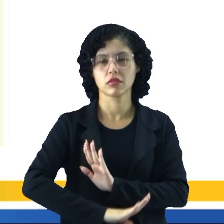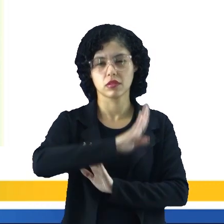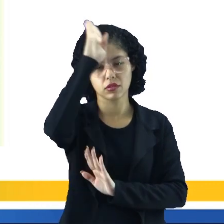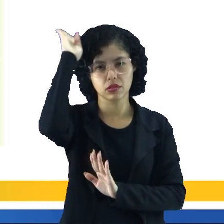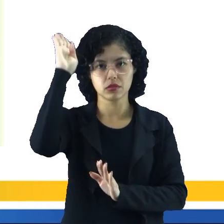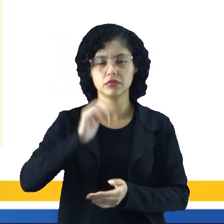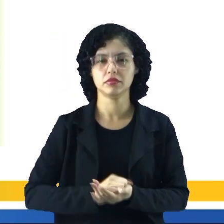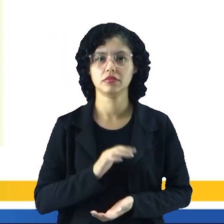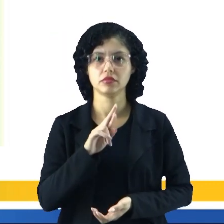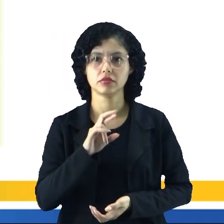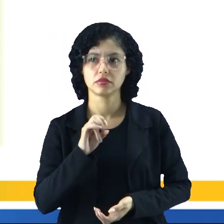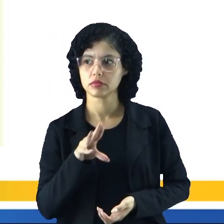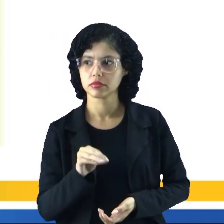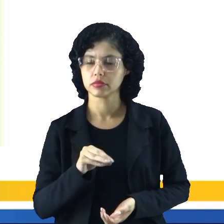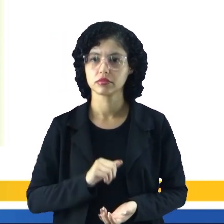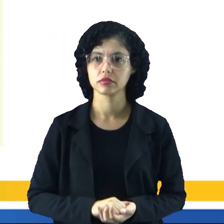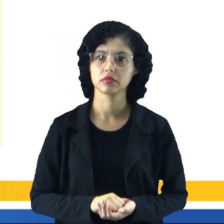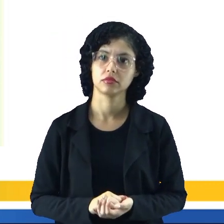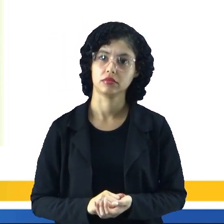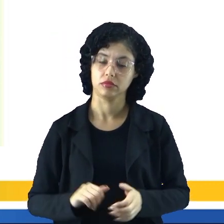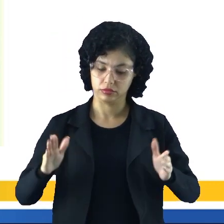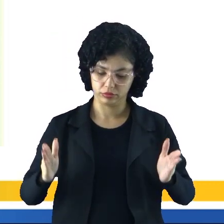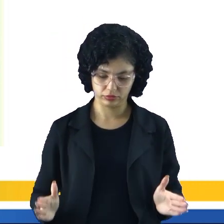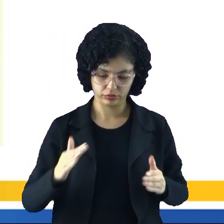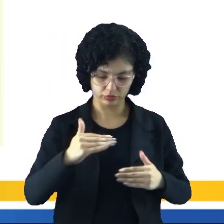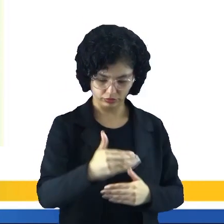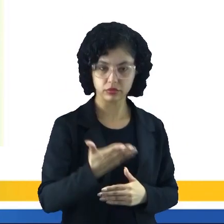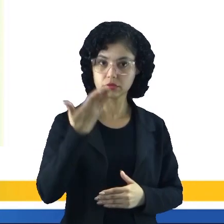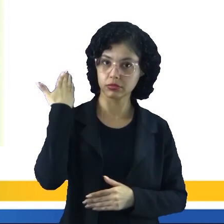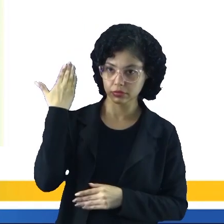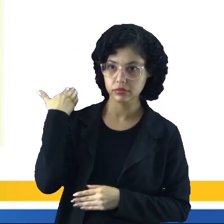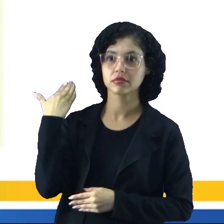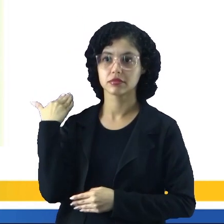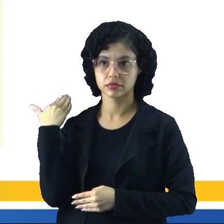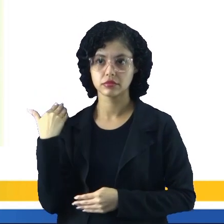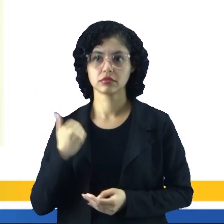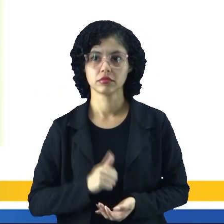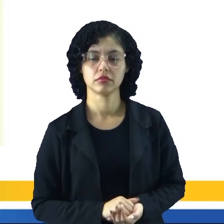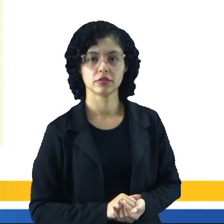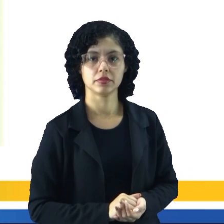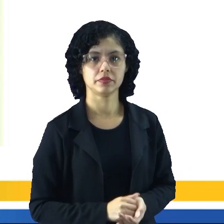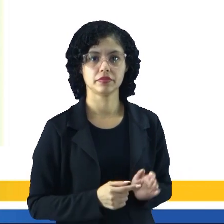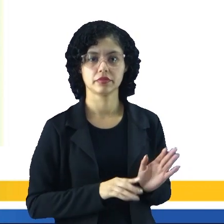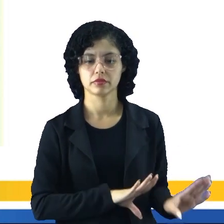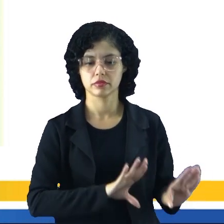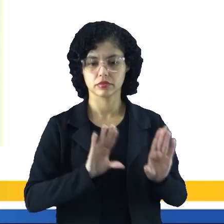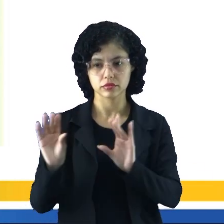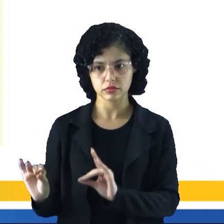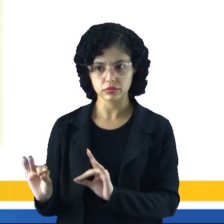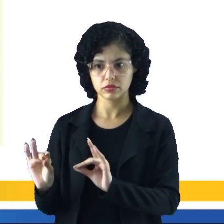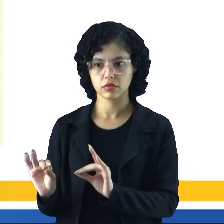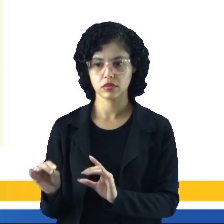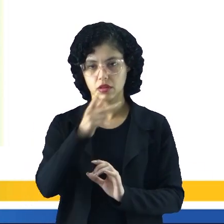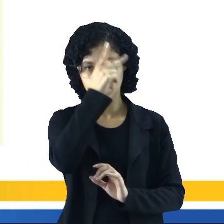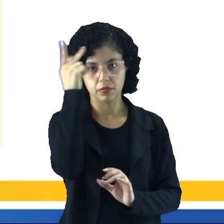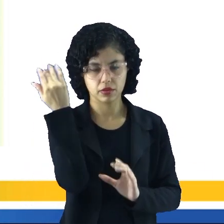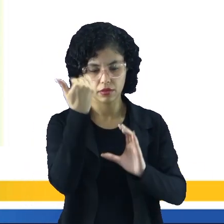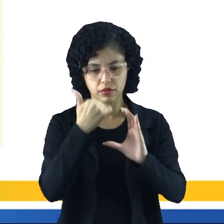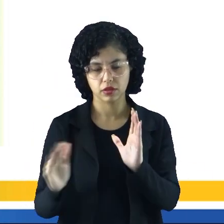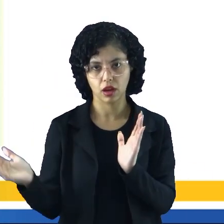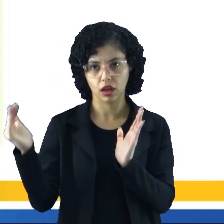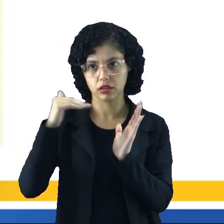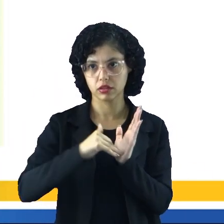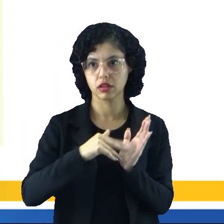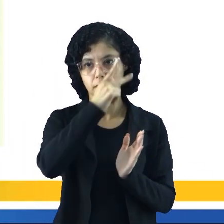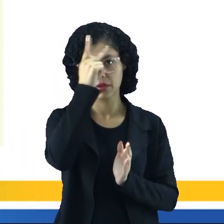Roma Então essa tábua o iPad da Roma Antiga era levada por um mensageiro até